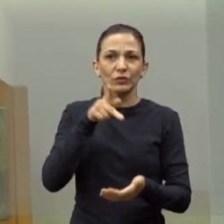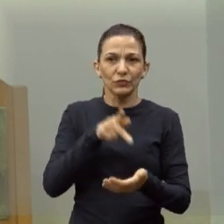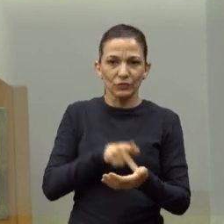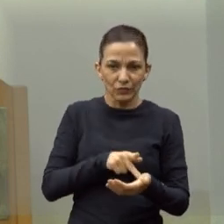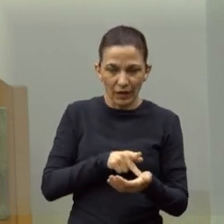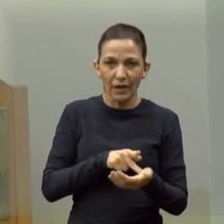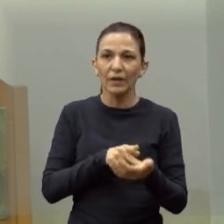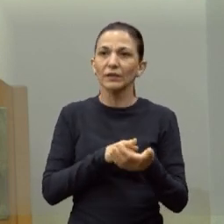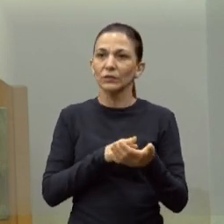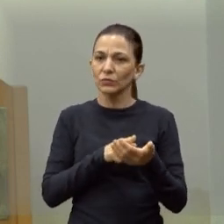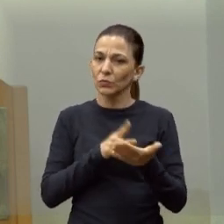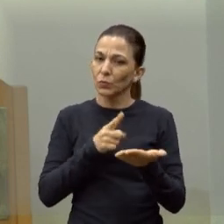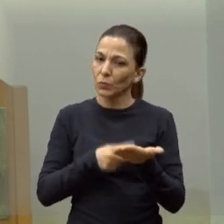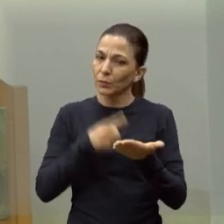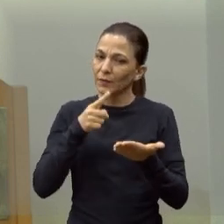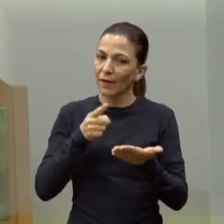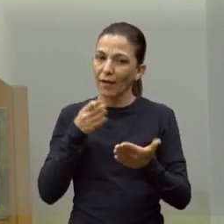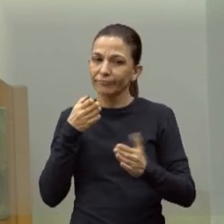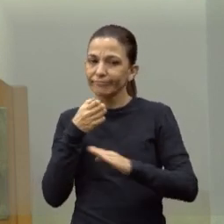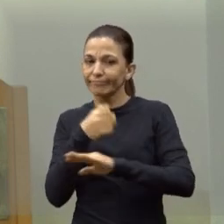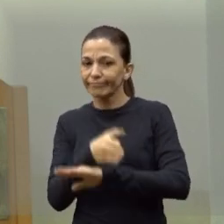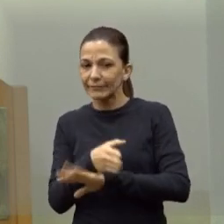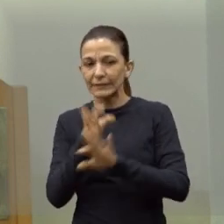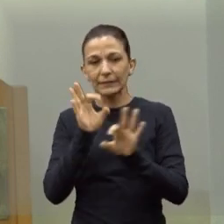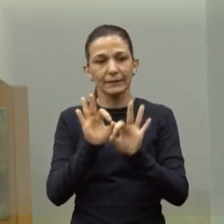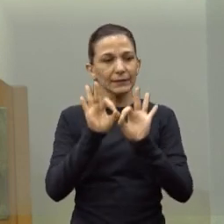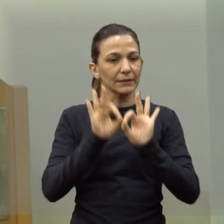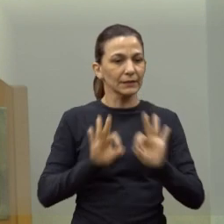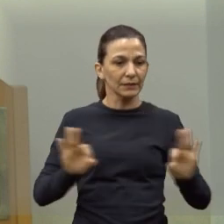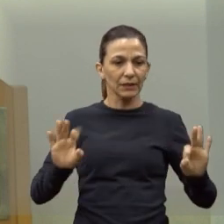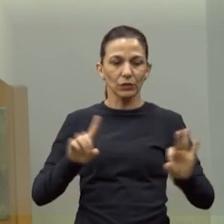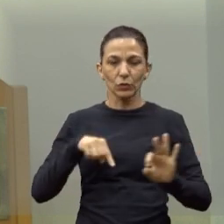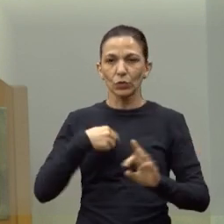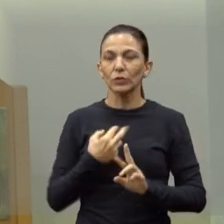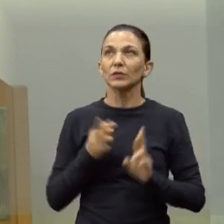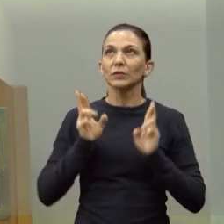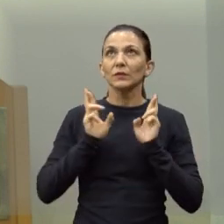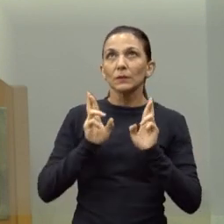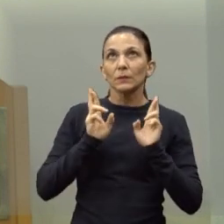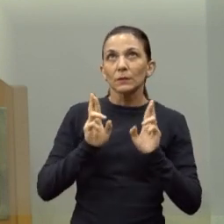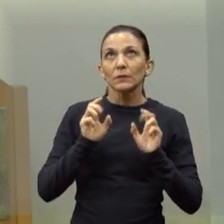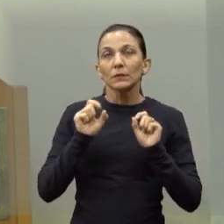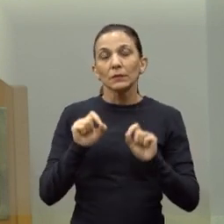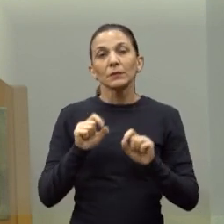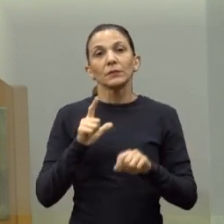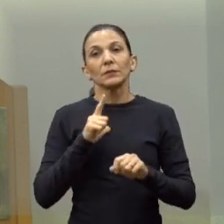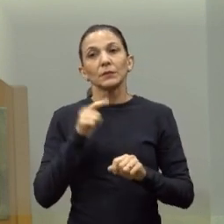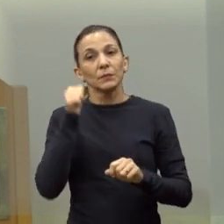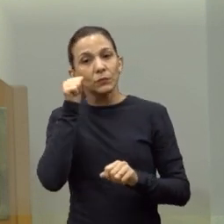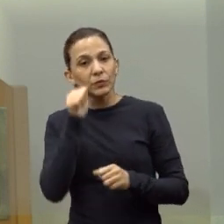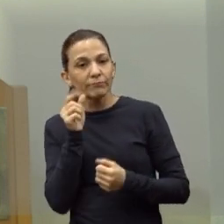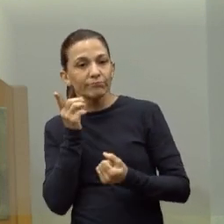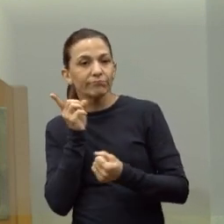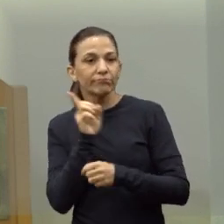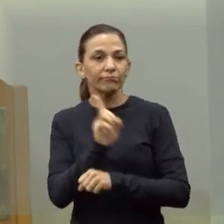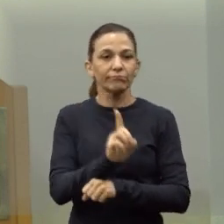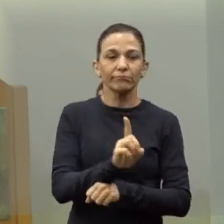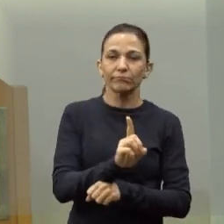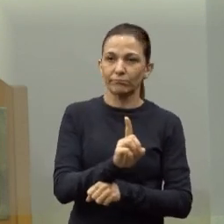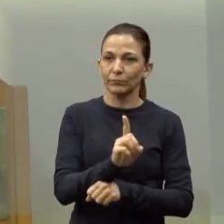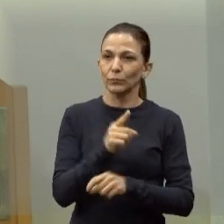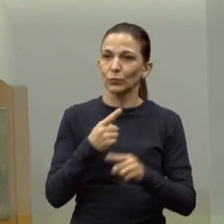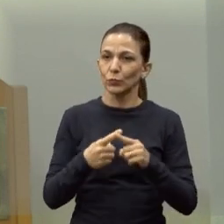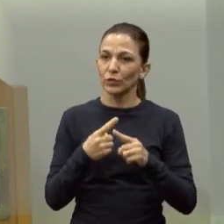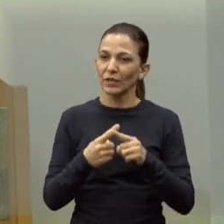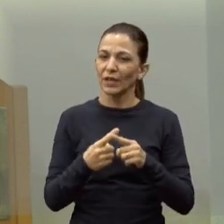os exames todos só agendar para fazer tudo certinho a gente espera que façam né que faça seus exames porque